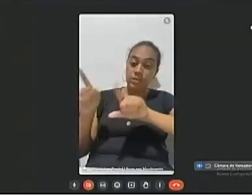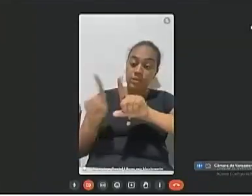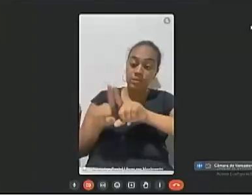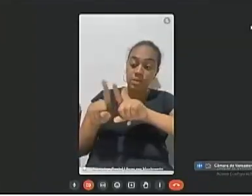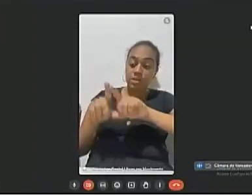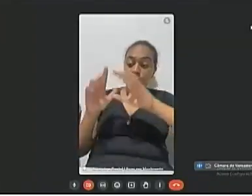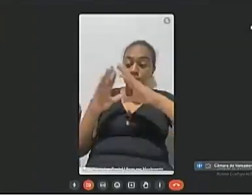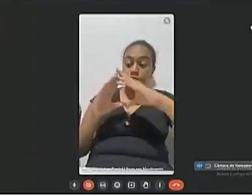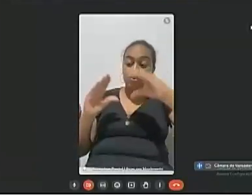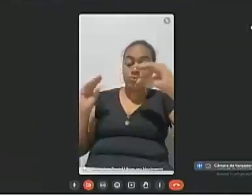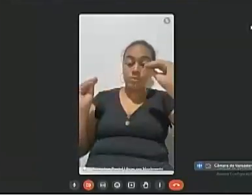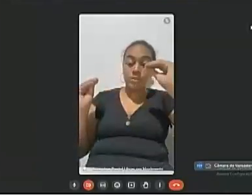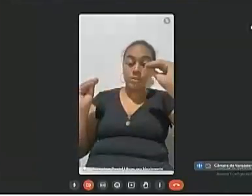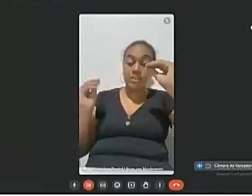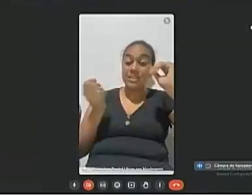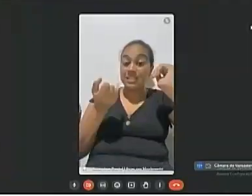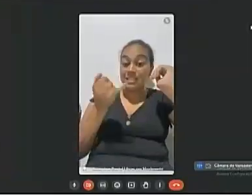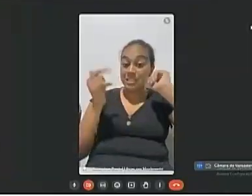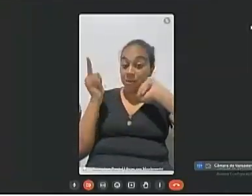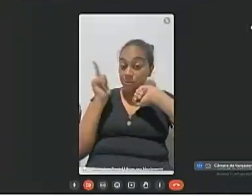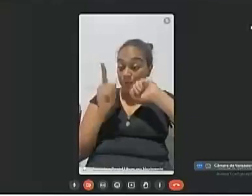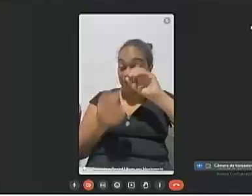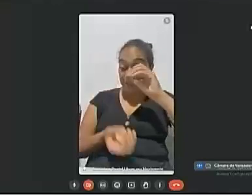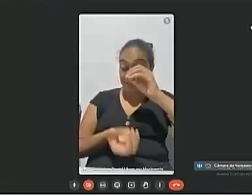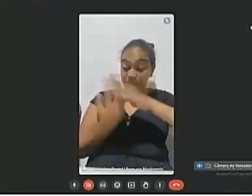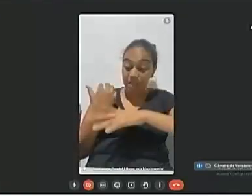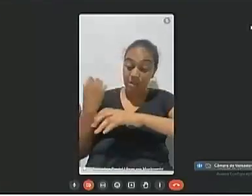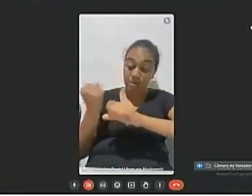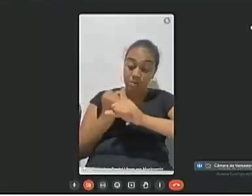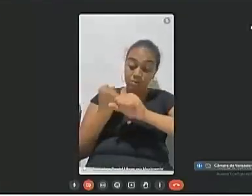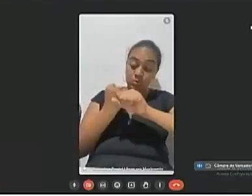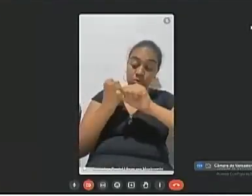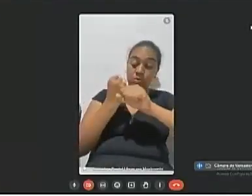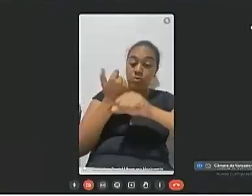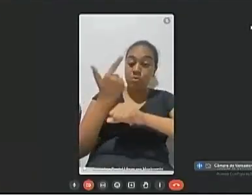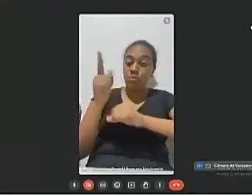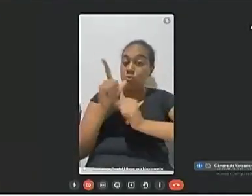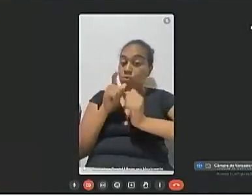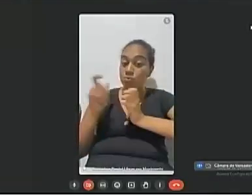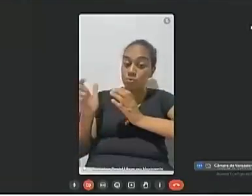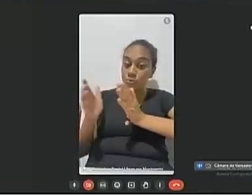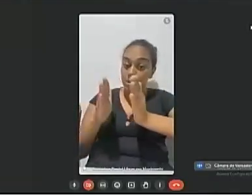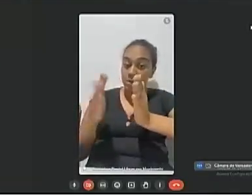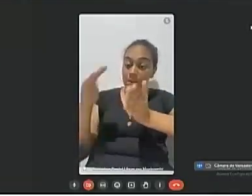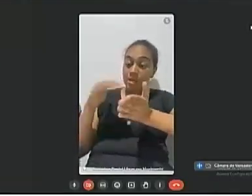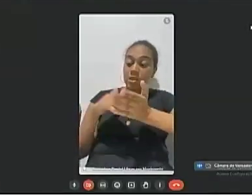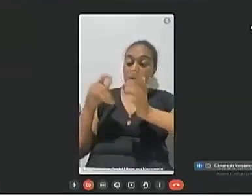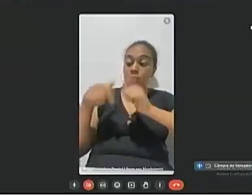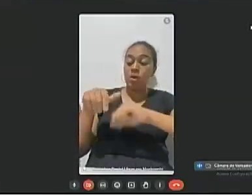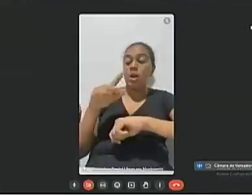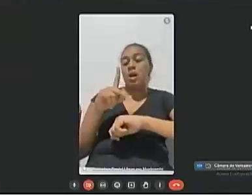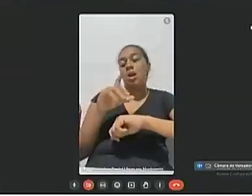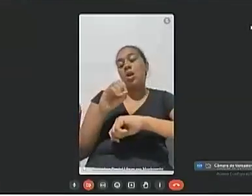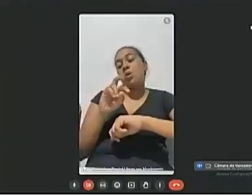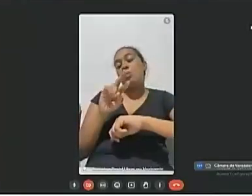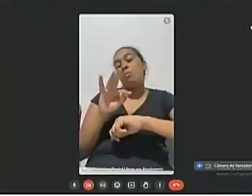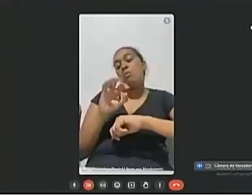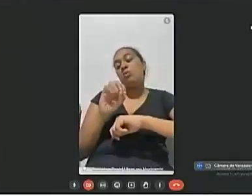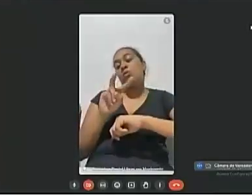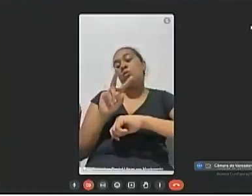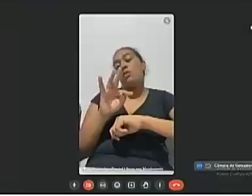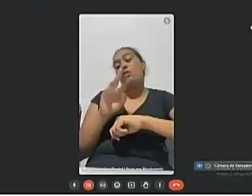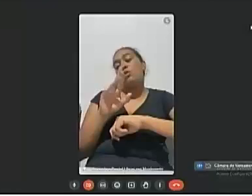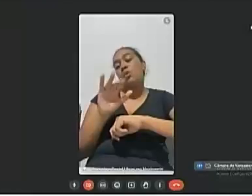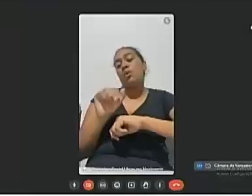desaparecer essas enchentes da Nova Vitória. Se a gente conseguisse construir um outro Rio Iguaçu daqui até Porto Vitória e não mexesse nas corredores de Porto